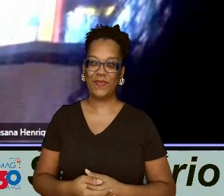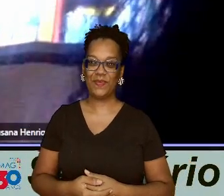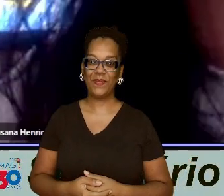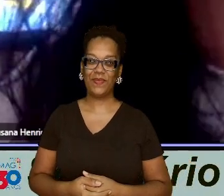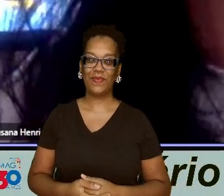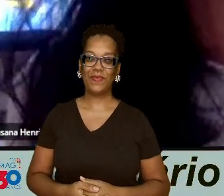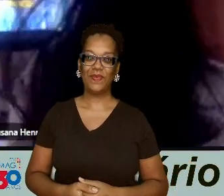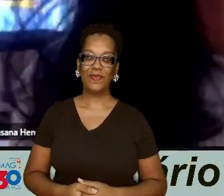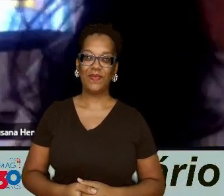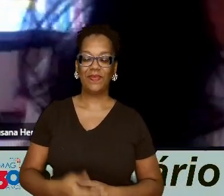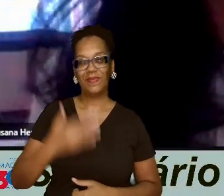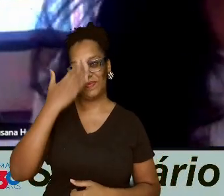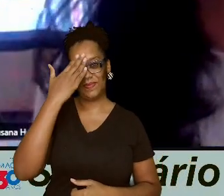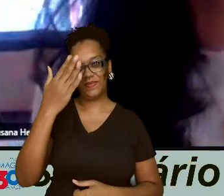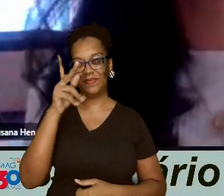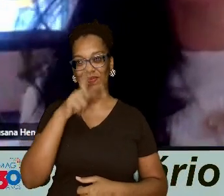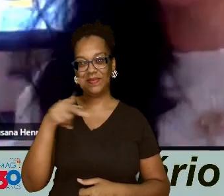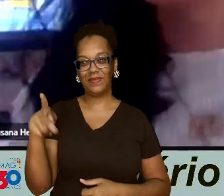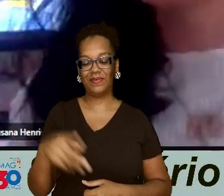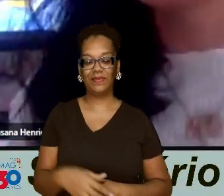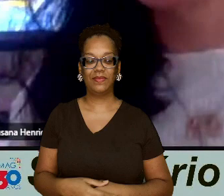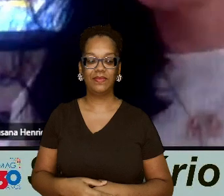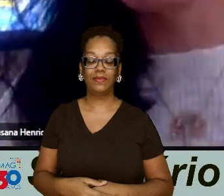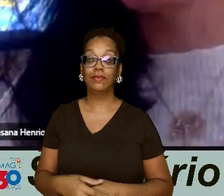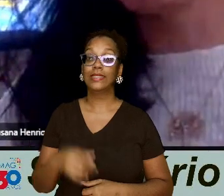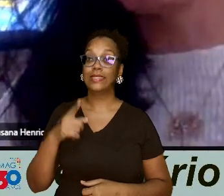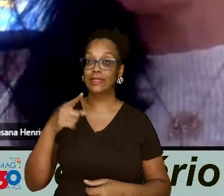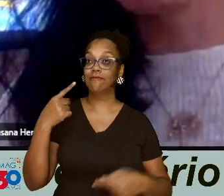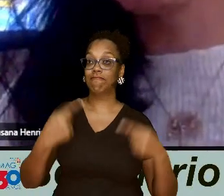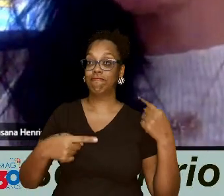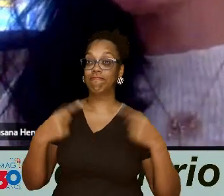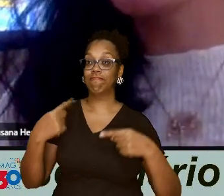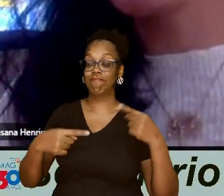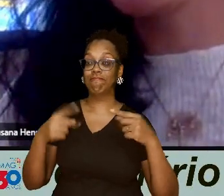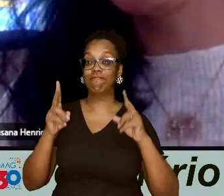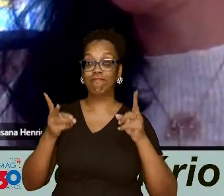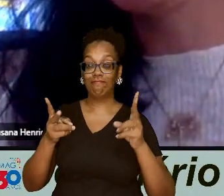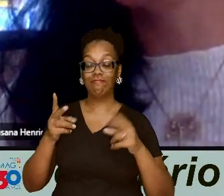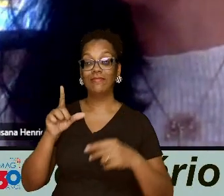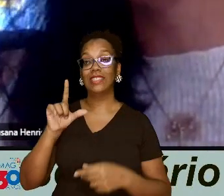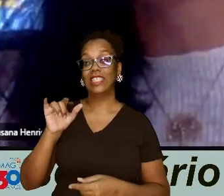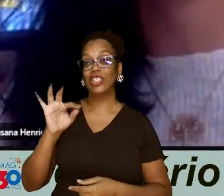Obrigado, professora. Essa discussão mesmo sobre os litigantes habituais,